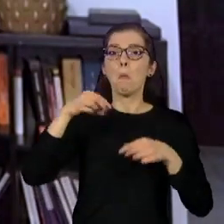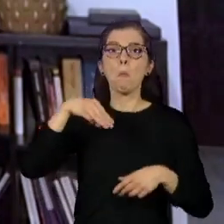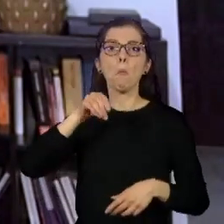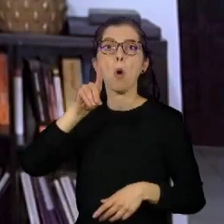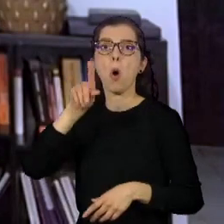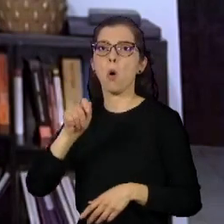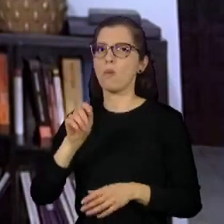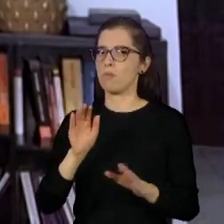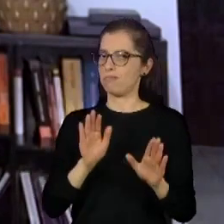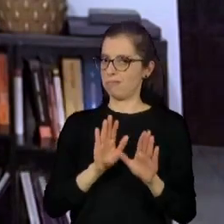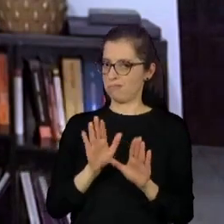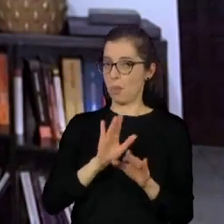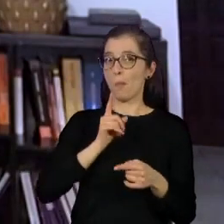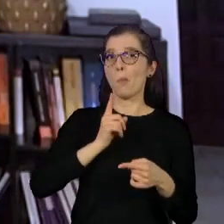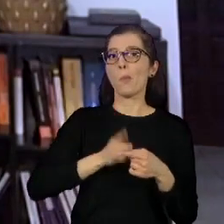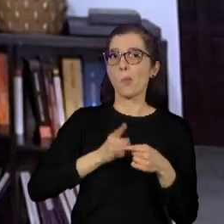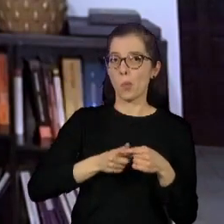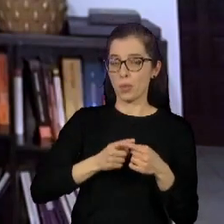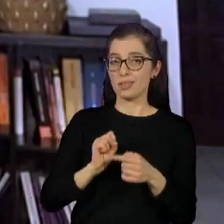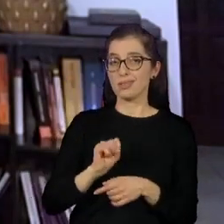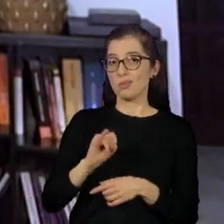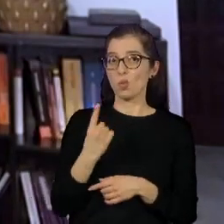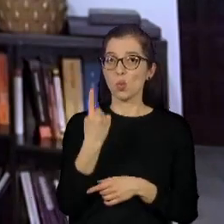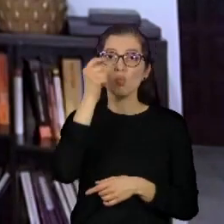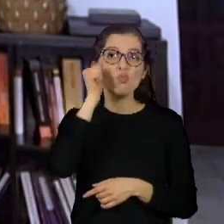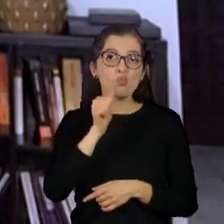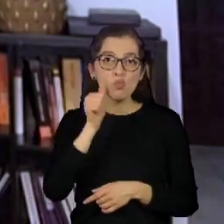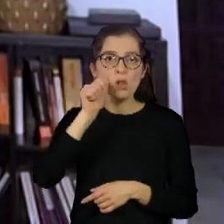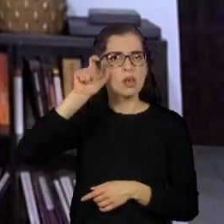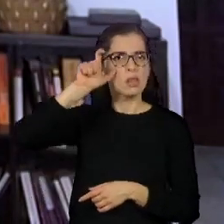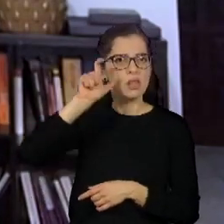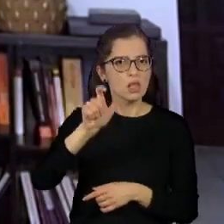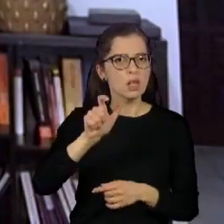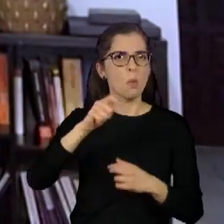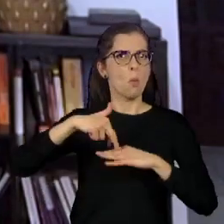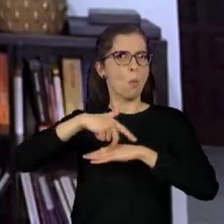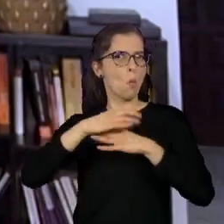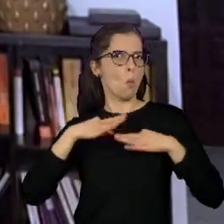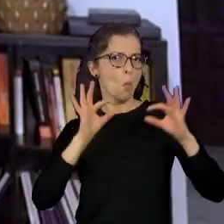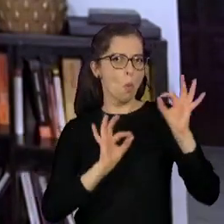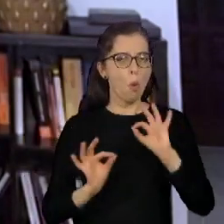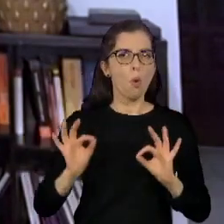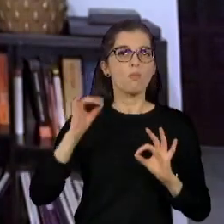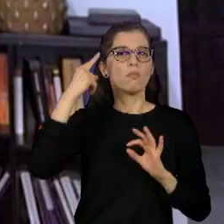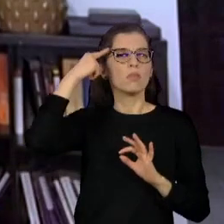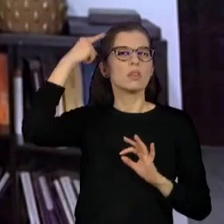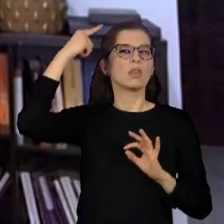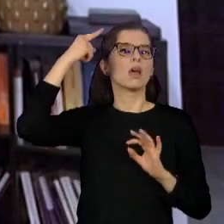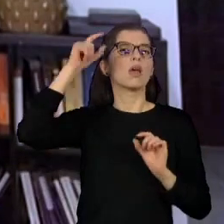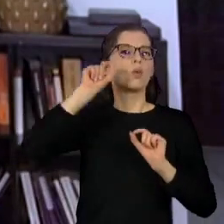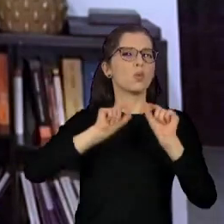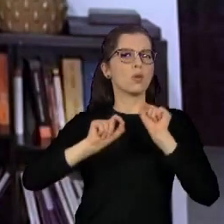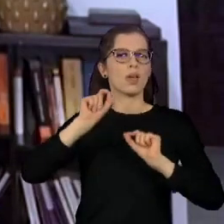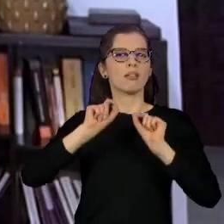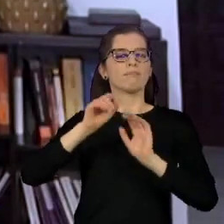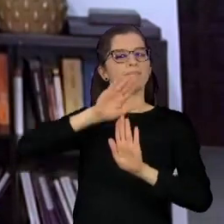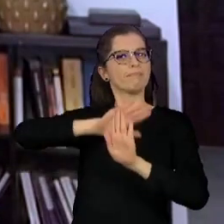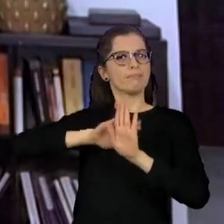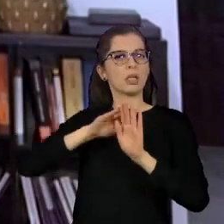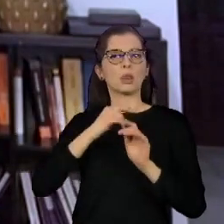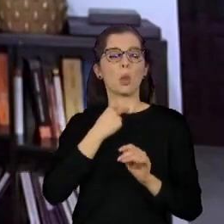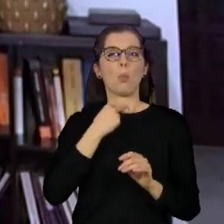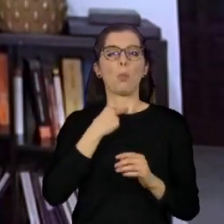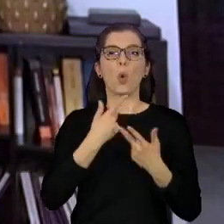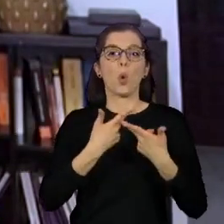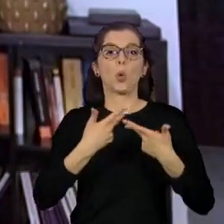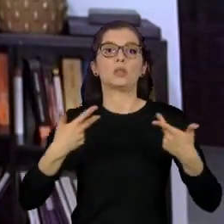You know, the world tells us that if a woman is interested in fashion, she cannot be intelligent. And again, I think it goes back to that idea that women are not allowed to be many